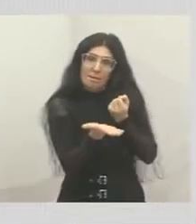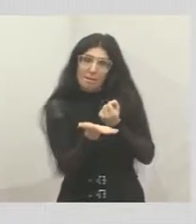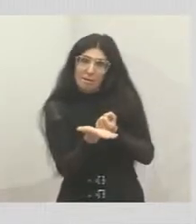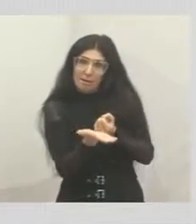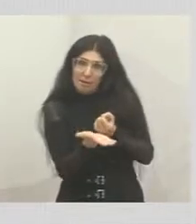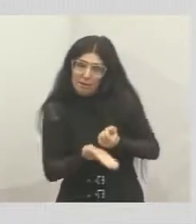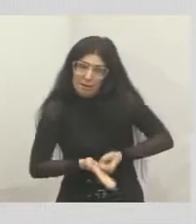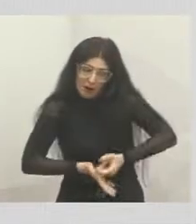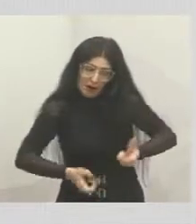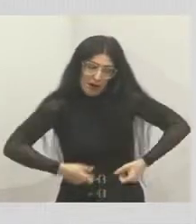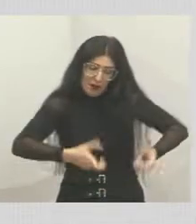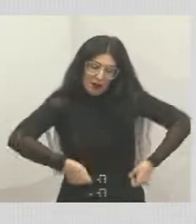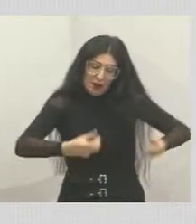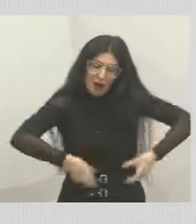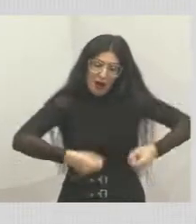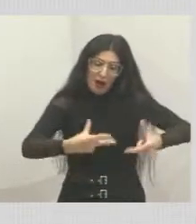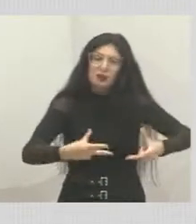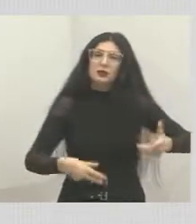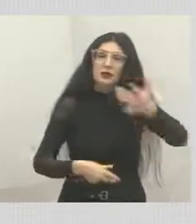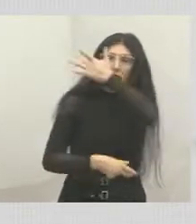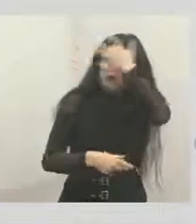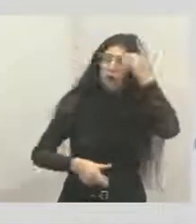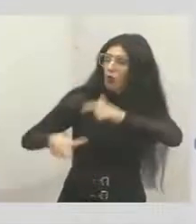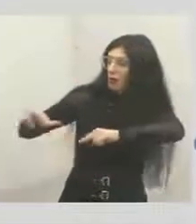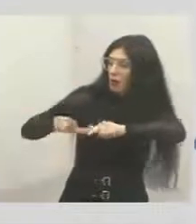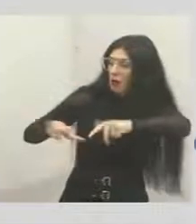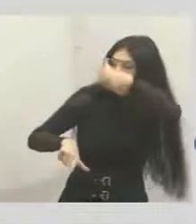de gastos com o pessoal.